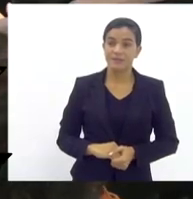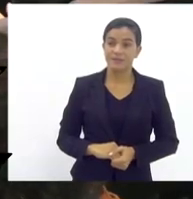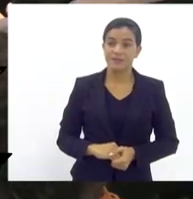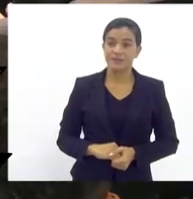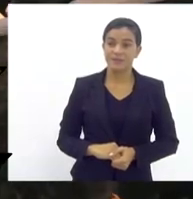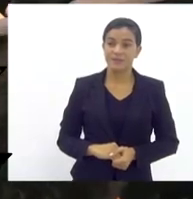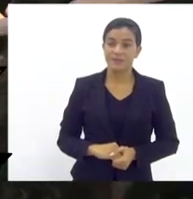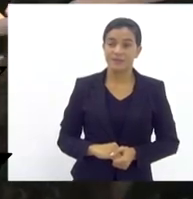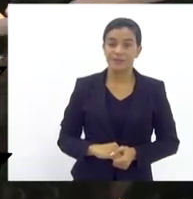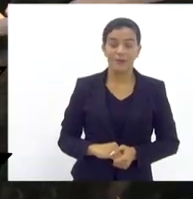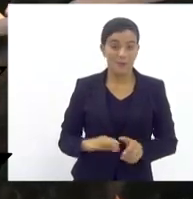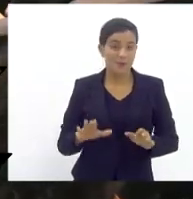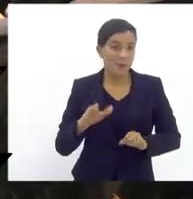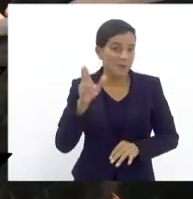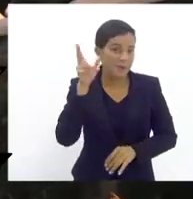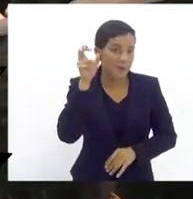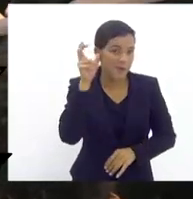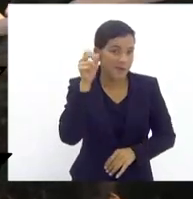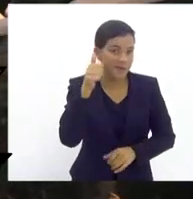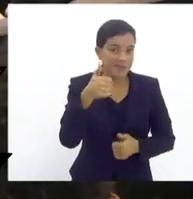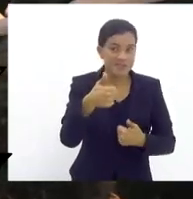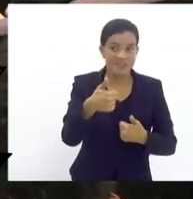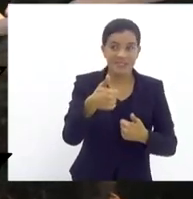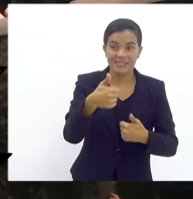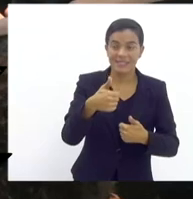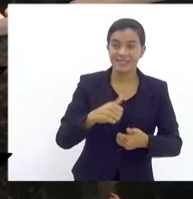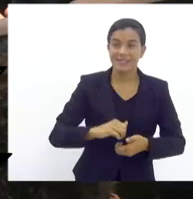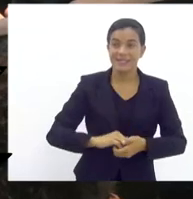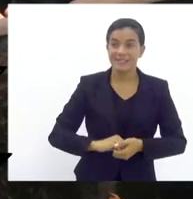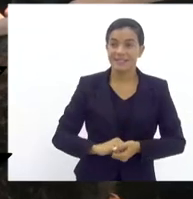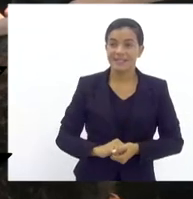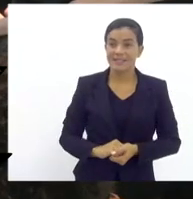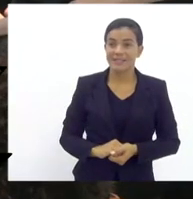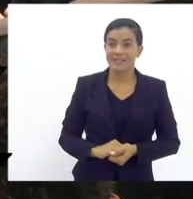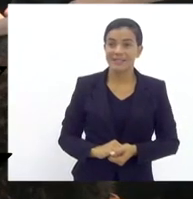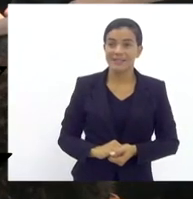Oi estamos escutando sim Maria pode falar